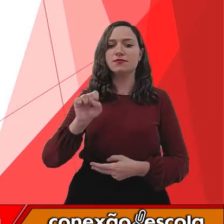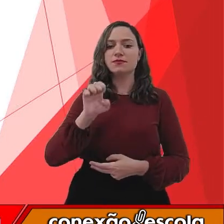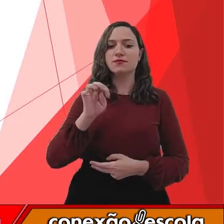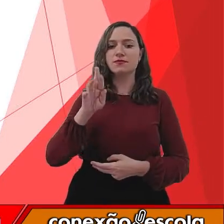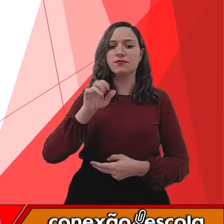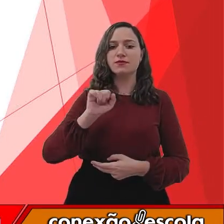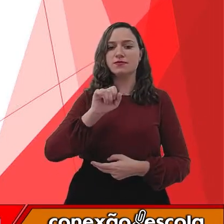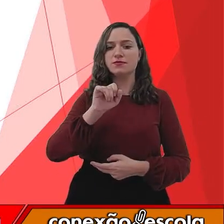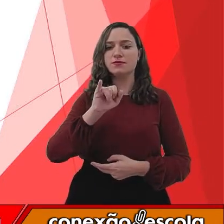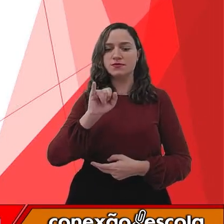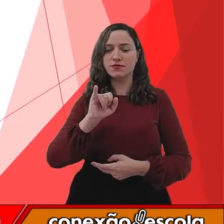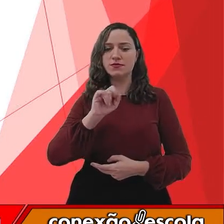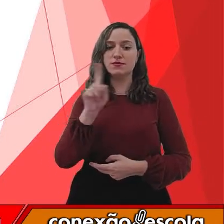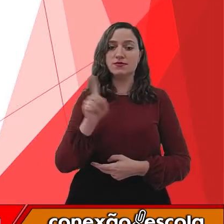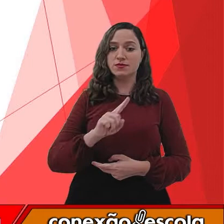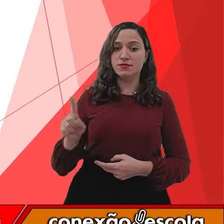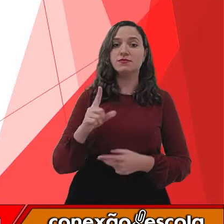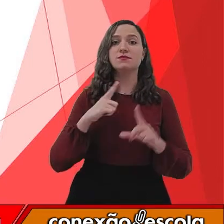incentro,